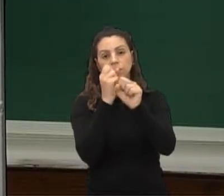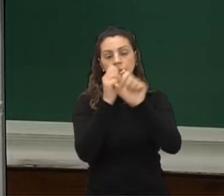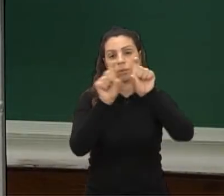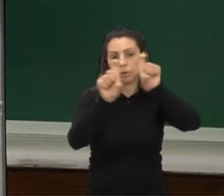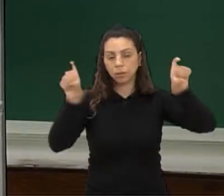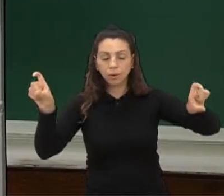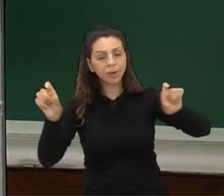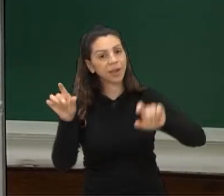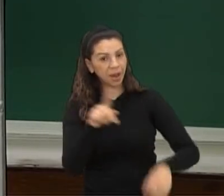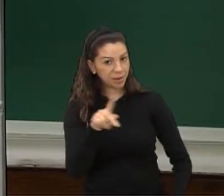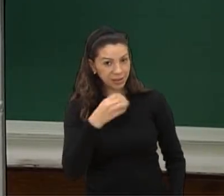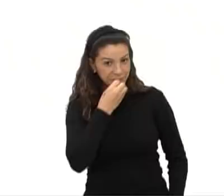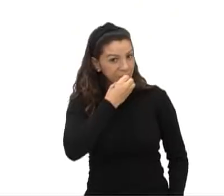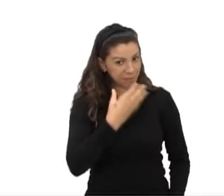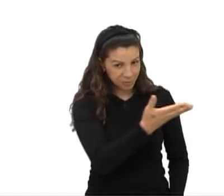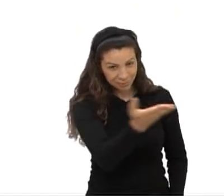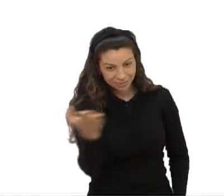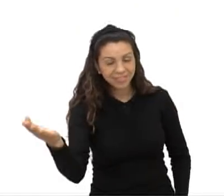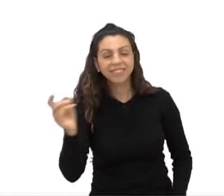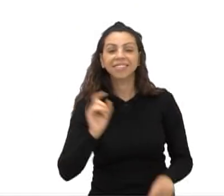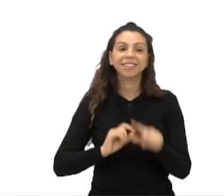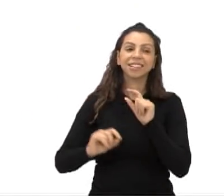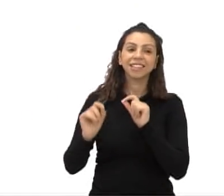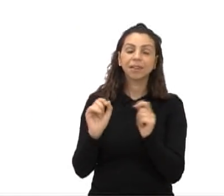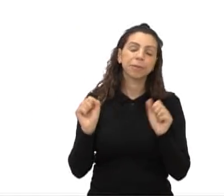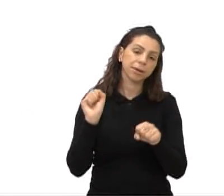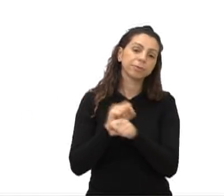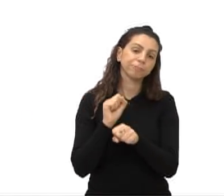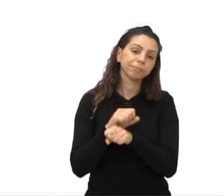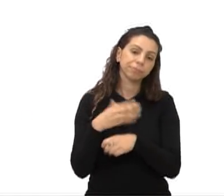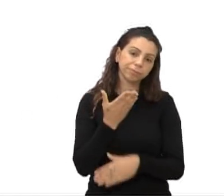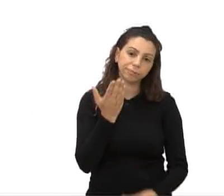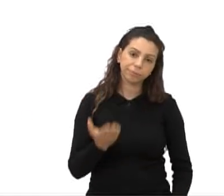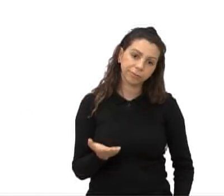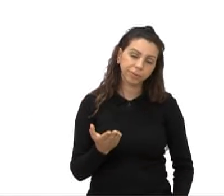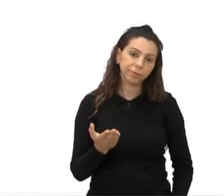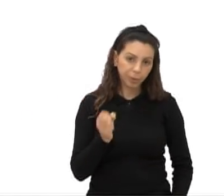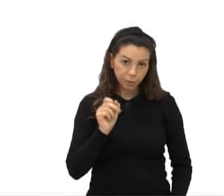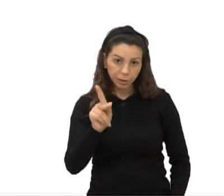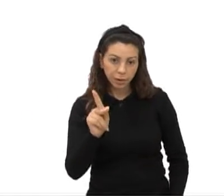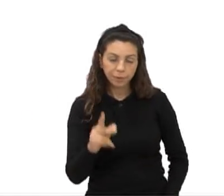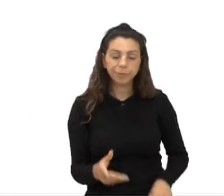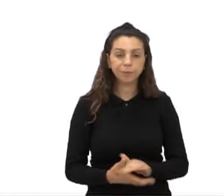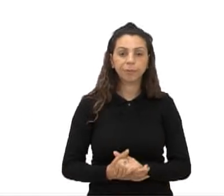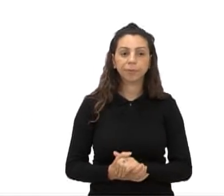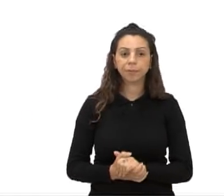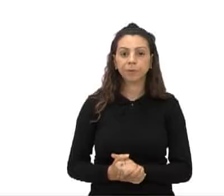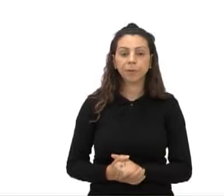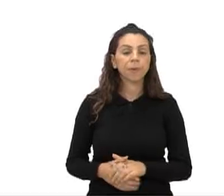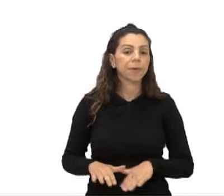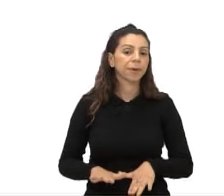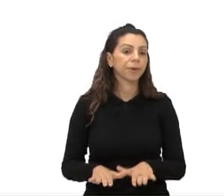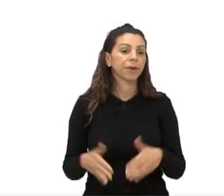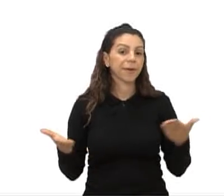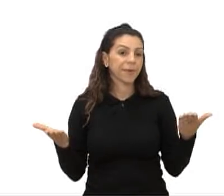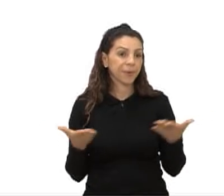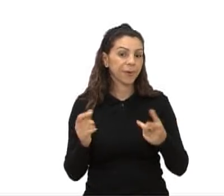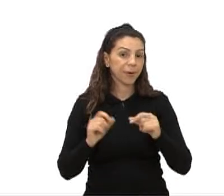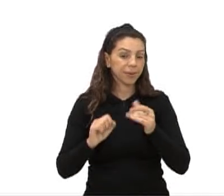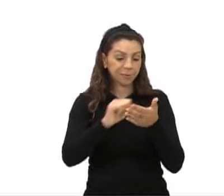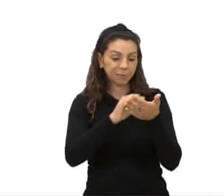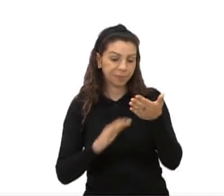sobre 2, também está correto, ok? Bom, então aqui, nesse caso, como era só